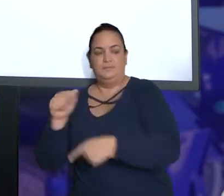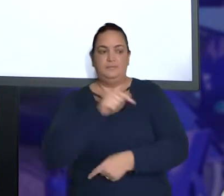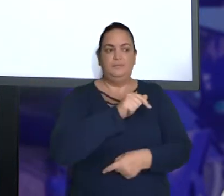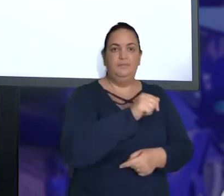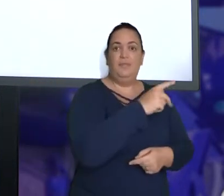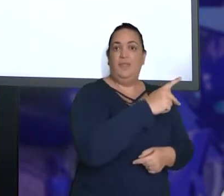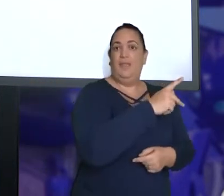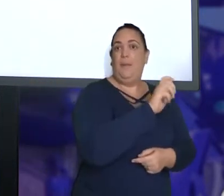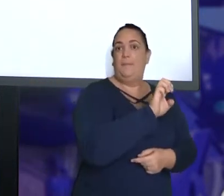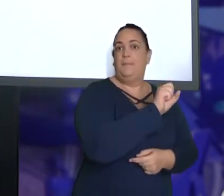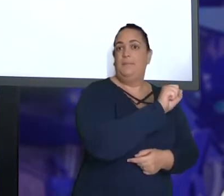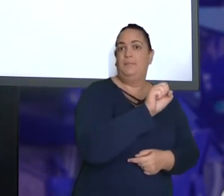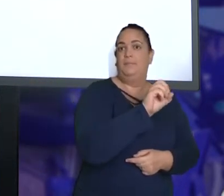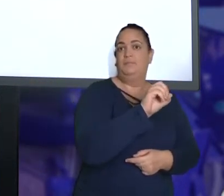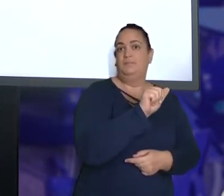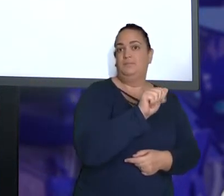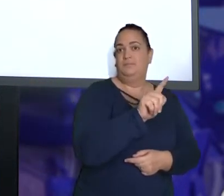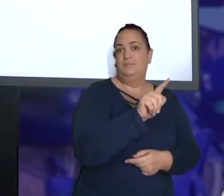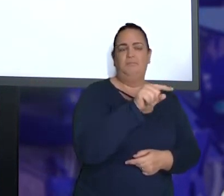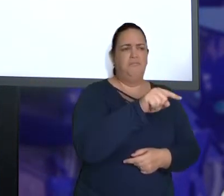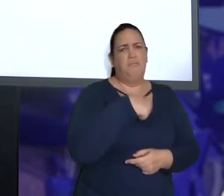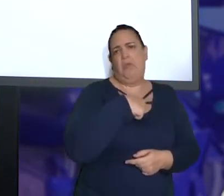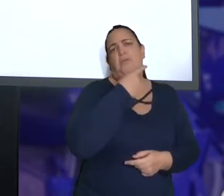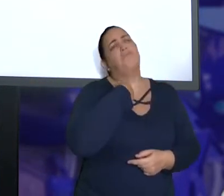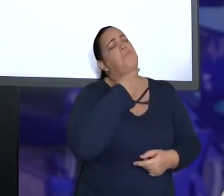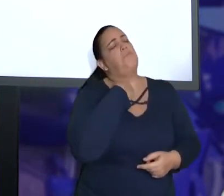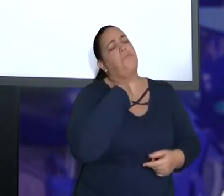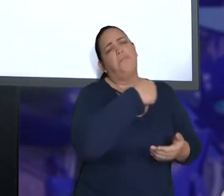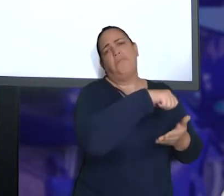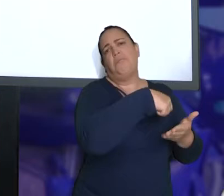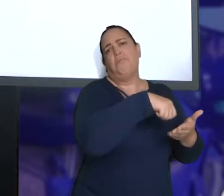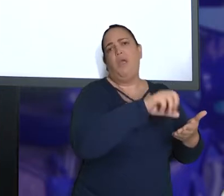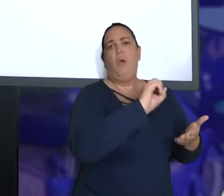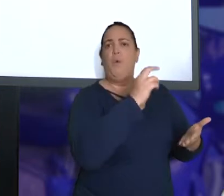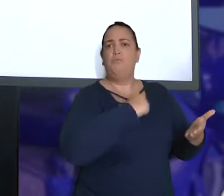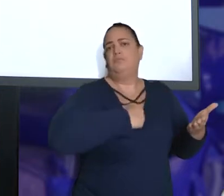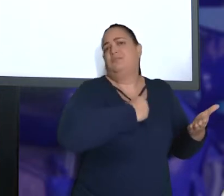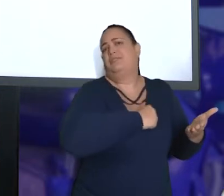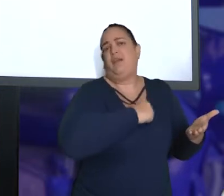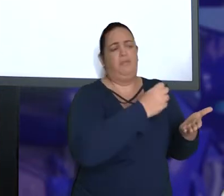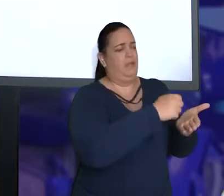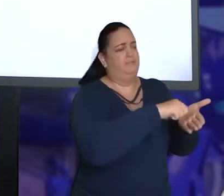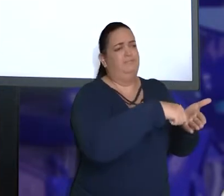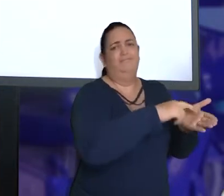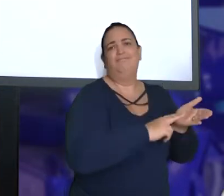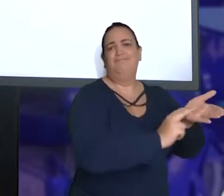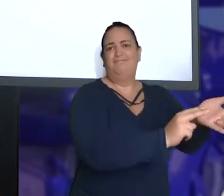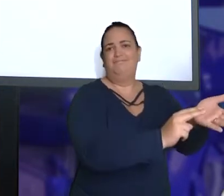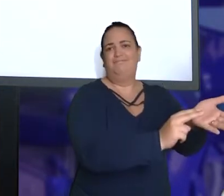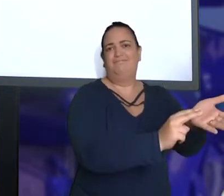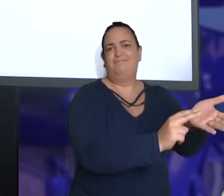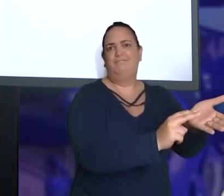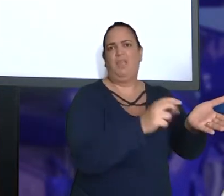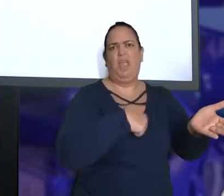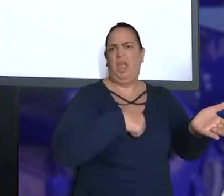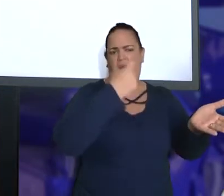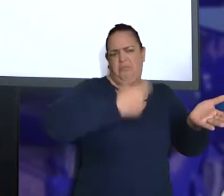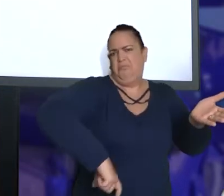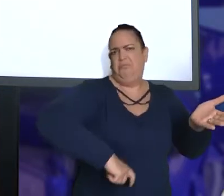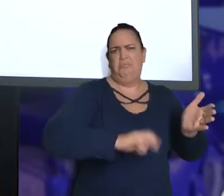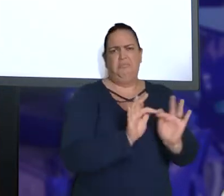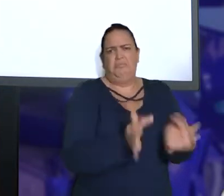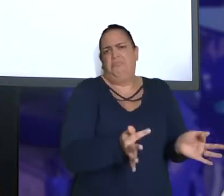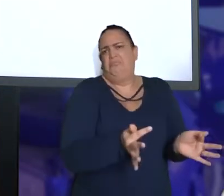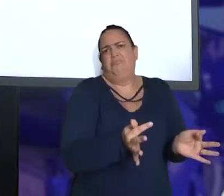eu escrevo simplesmente por escrever. Eu escrevo porque eu estou com vontade, saudade de alguém. Então, repare que eu não sou uma autoridade. Eu sou uma